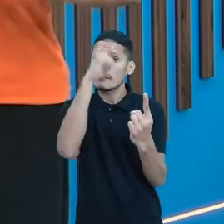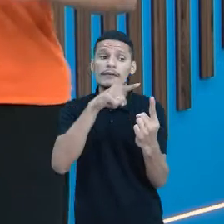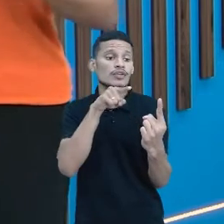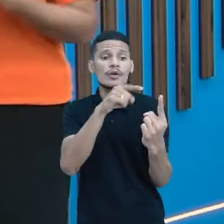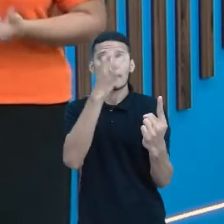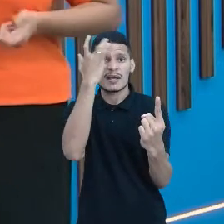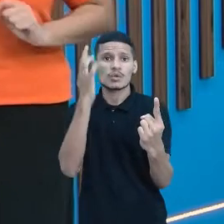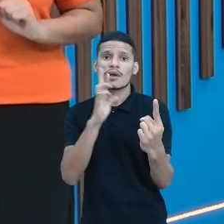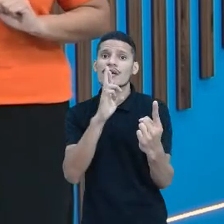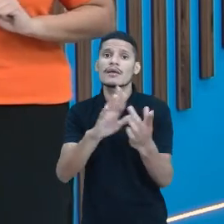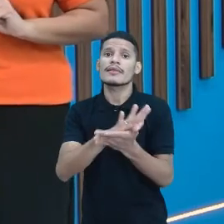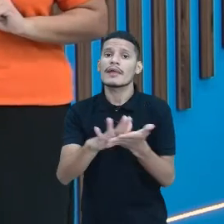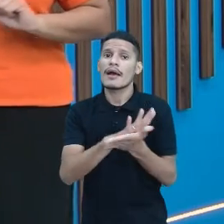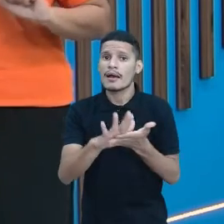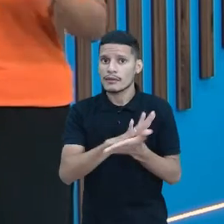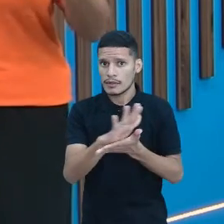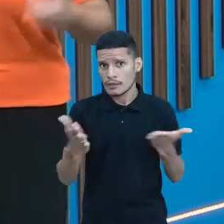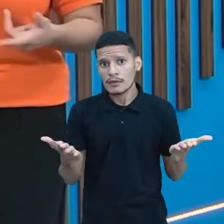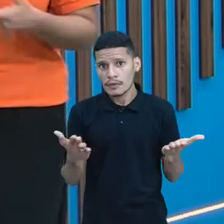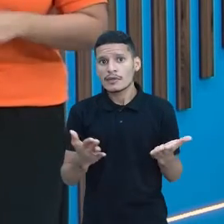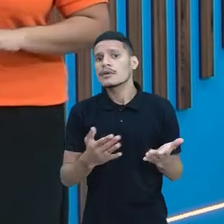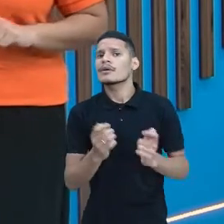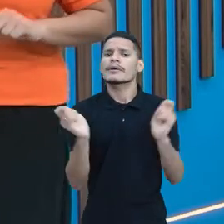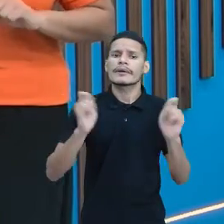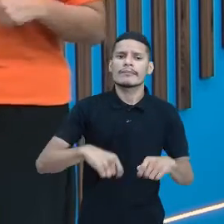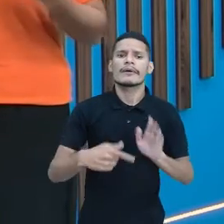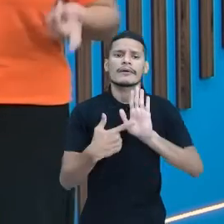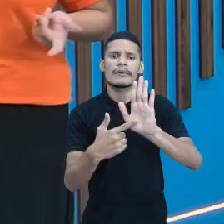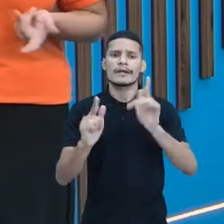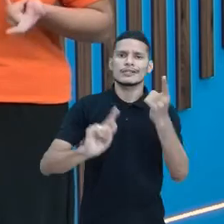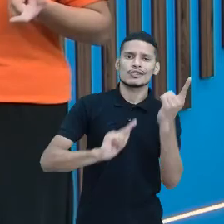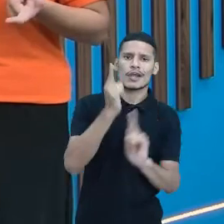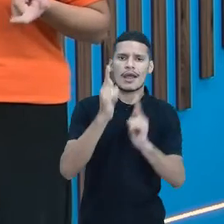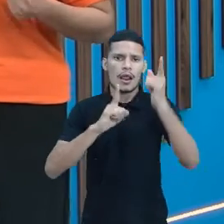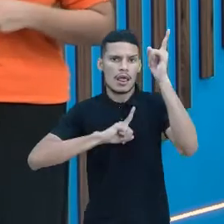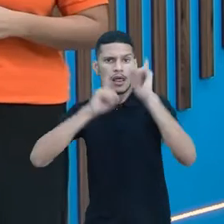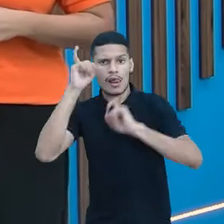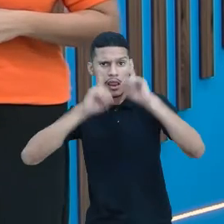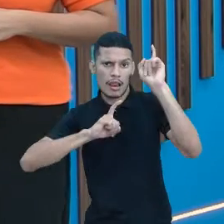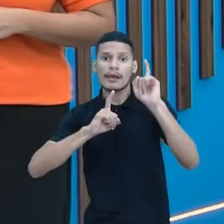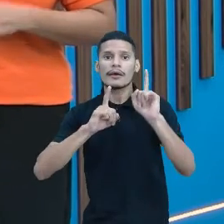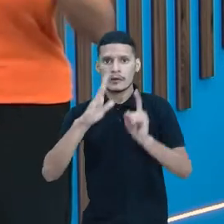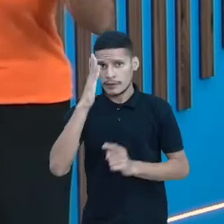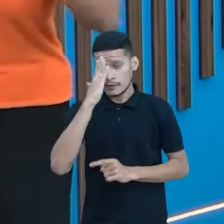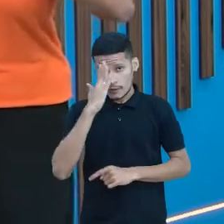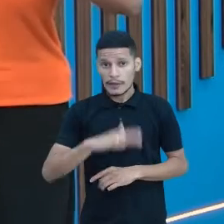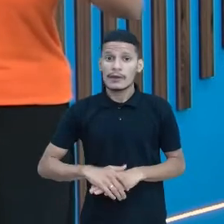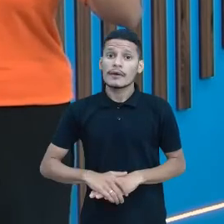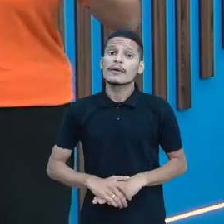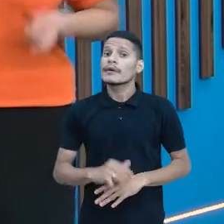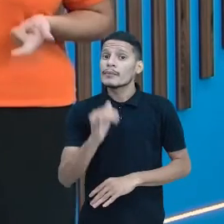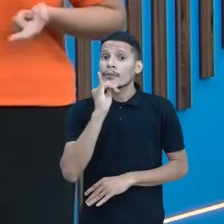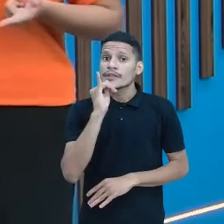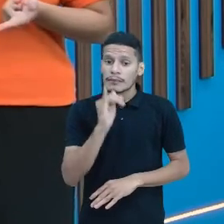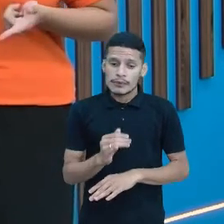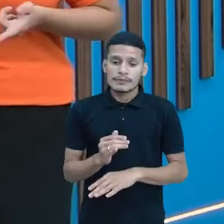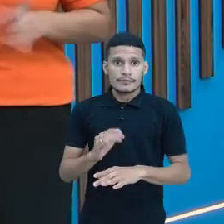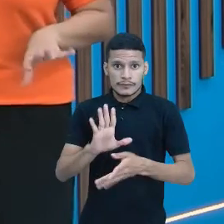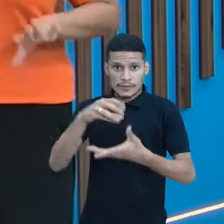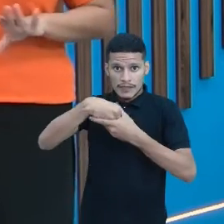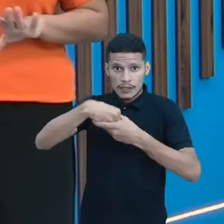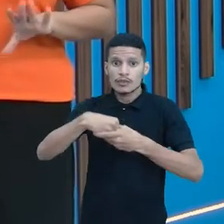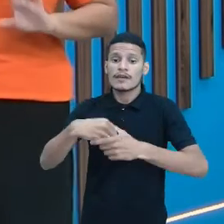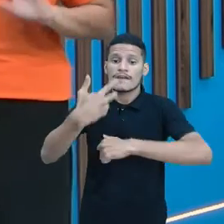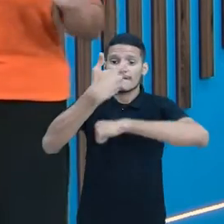não responder, mesmo que com gestos ou com expressões, né? E aí, por exemplo, no videochat é